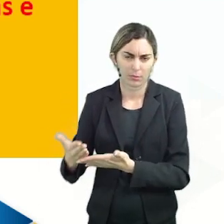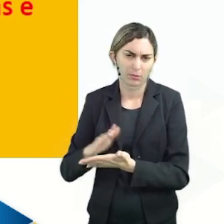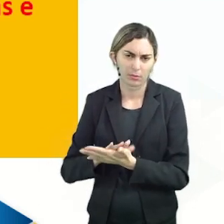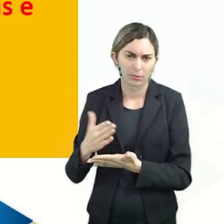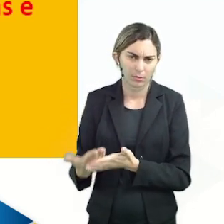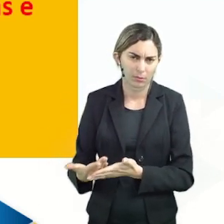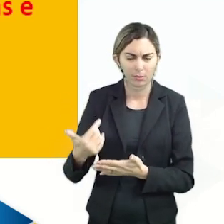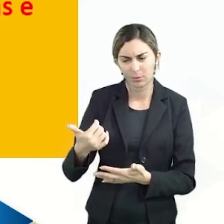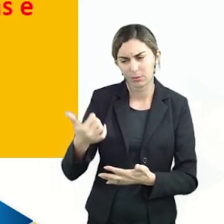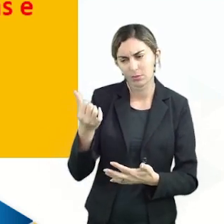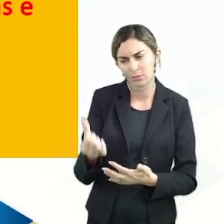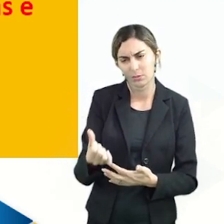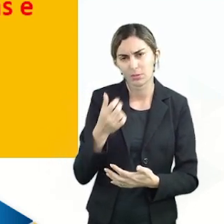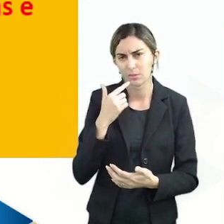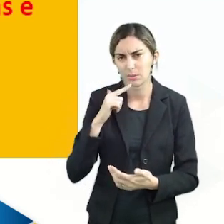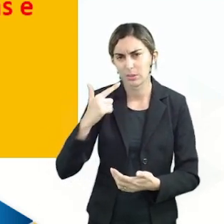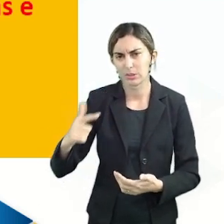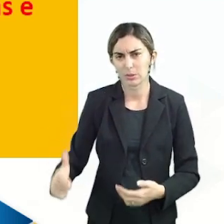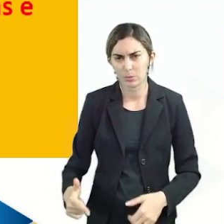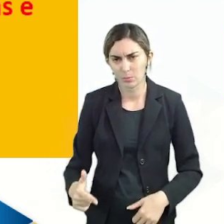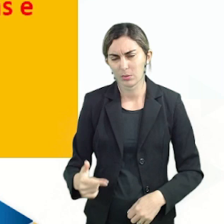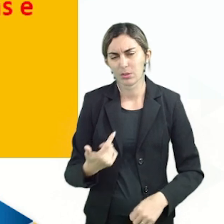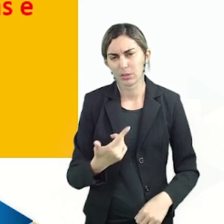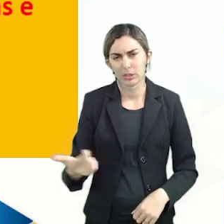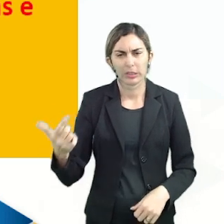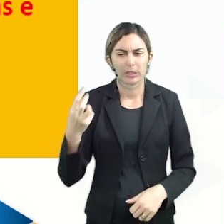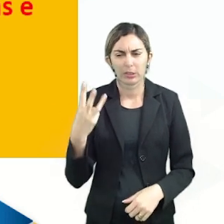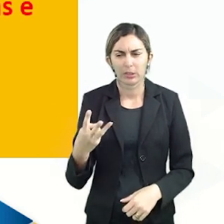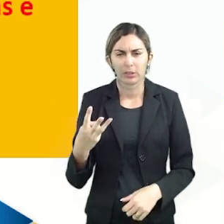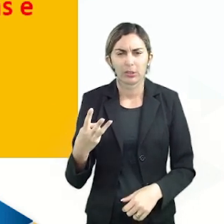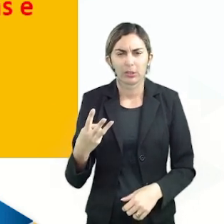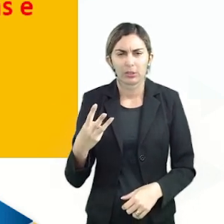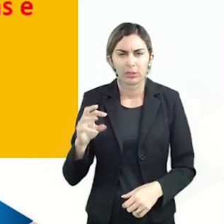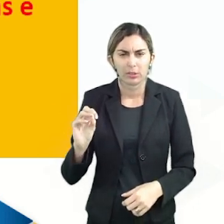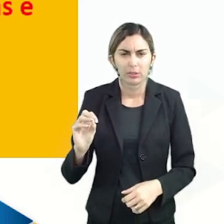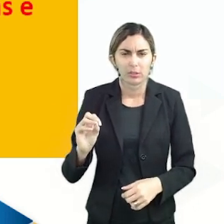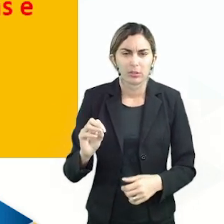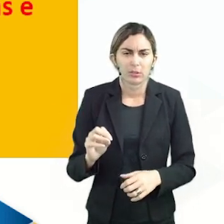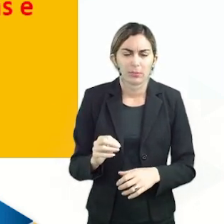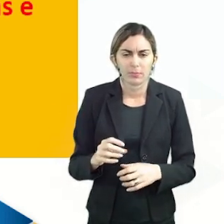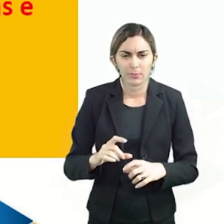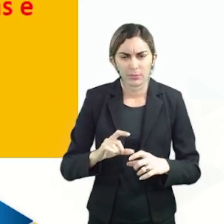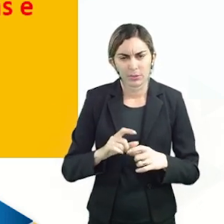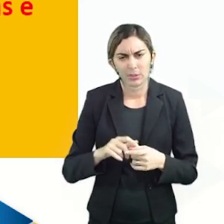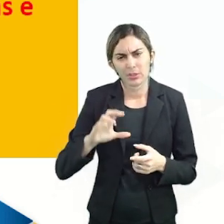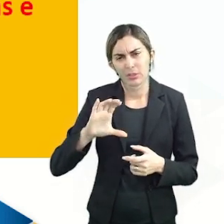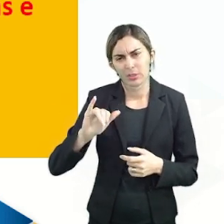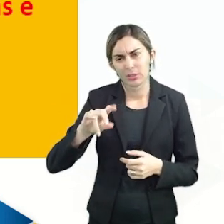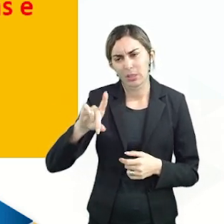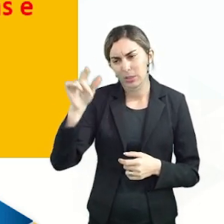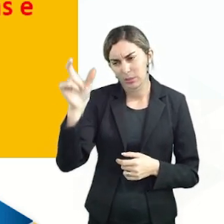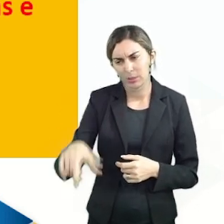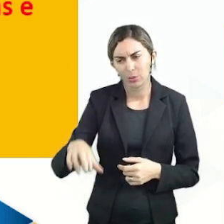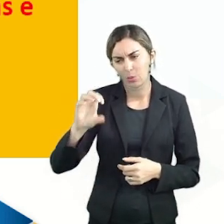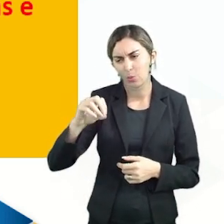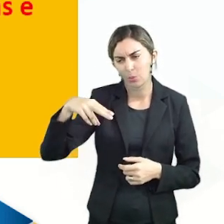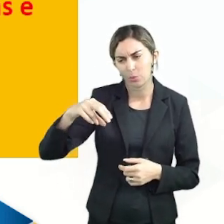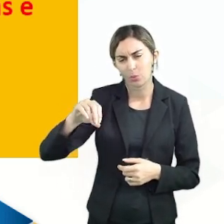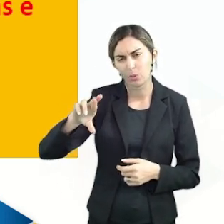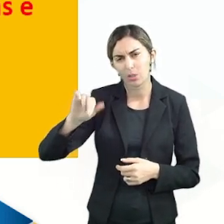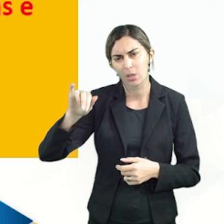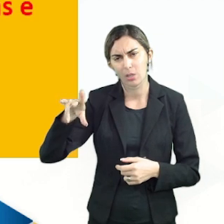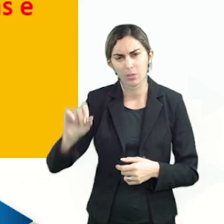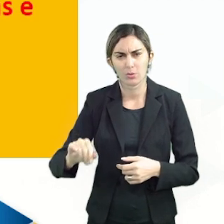para 16 idiomas. Recebeu 30 títulos de cidadão honorário, 28